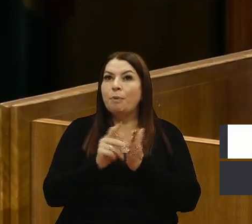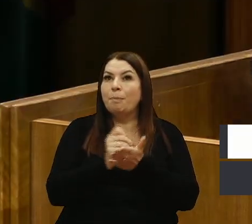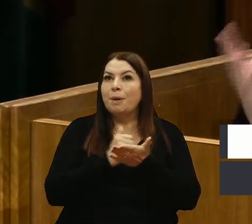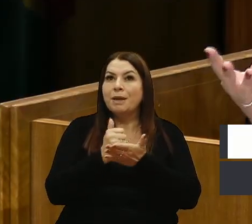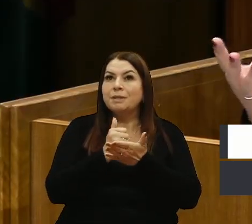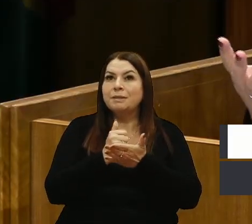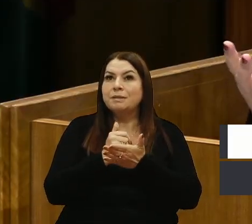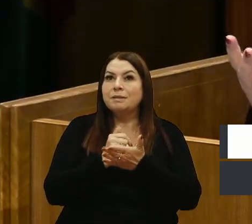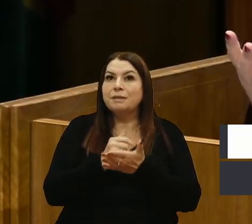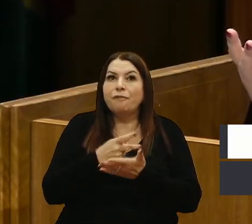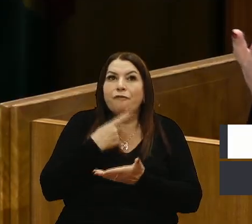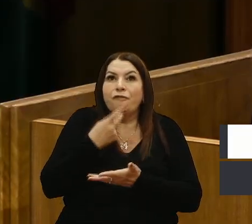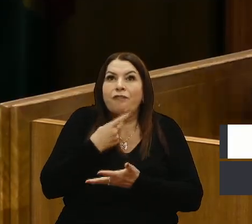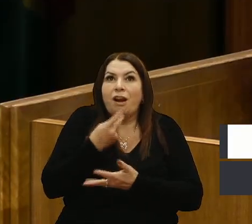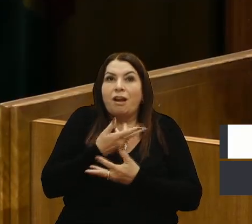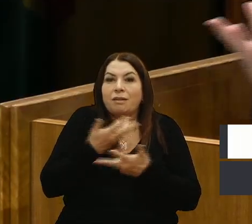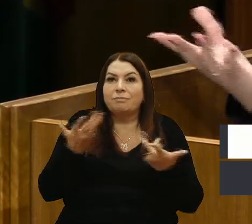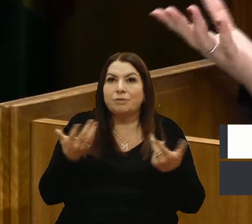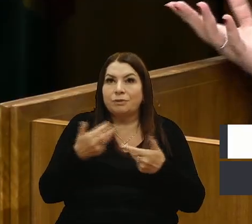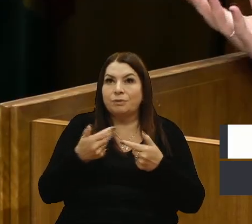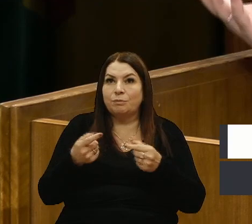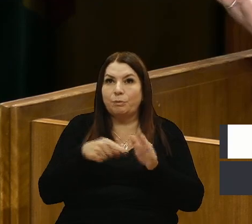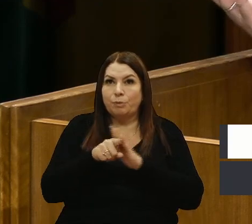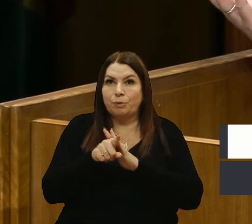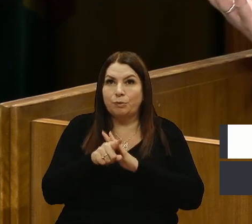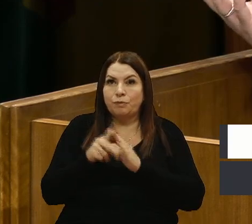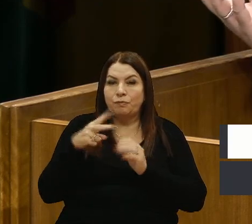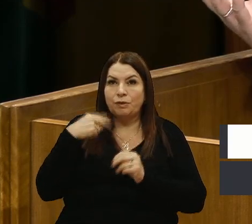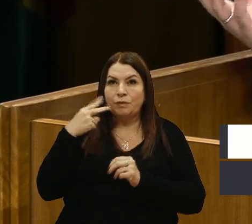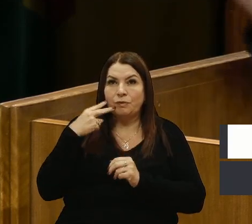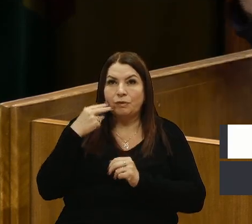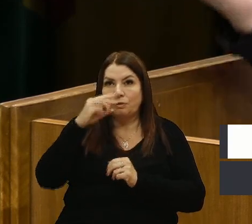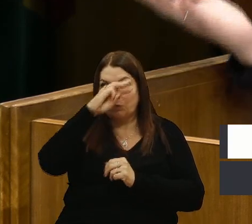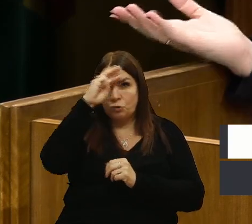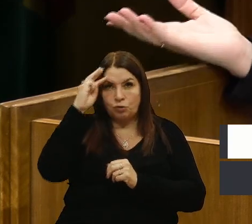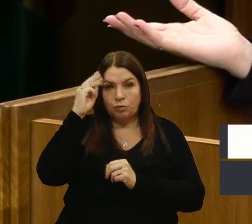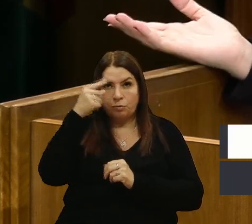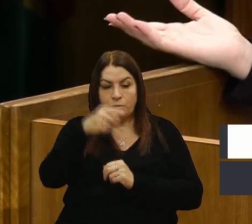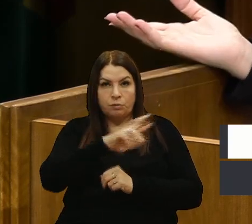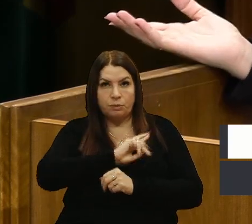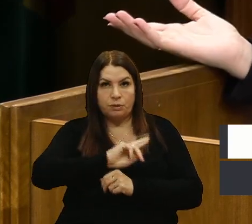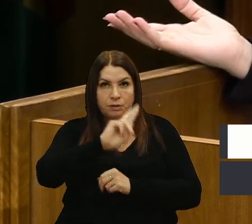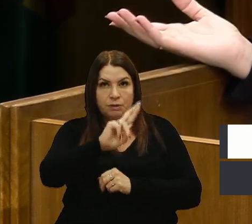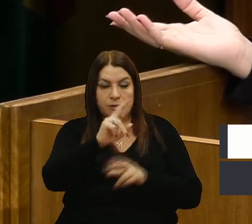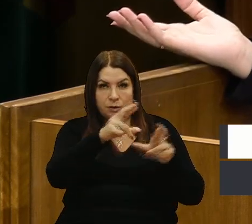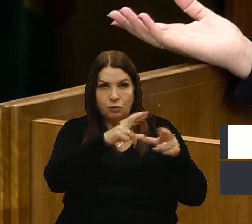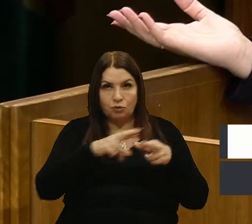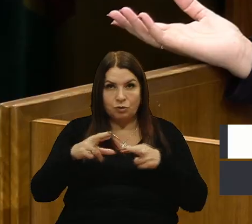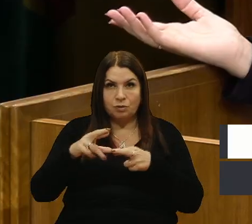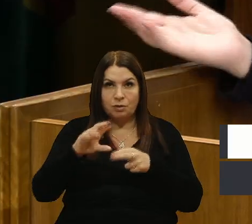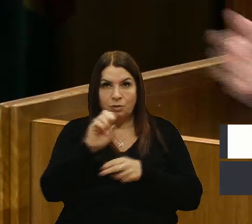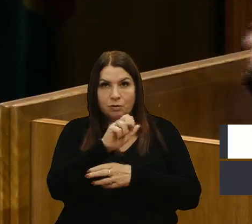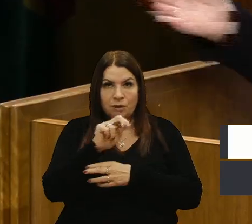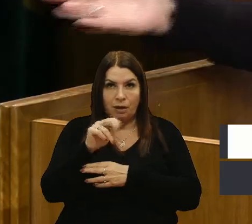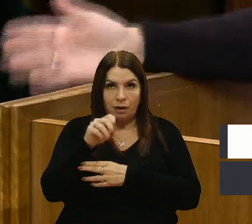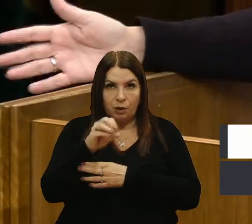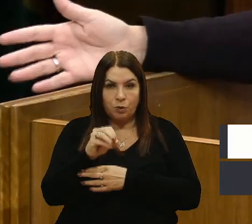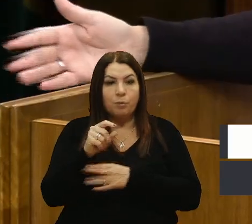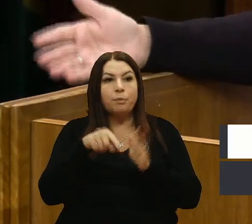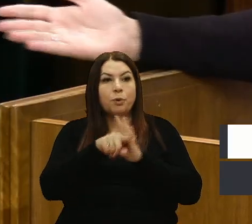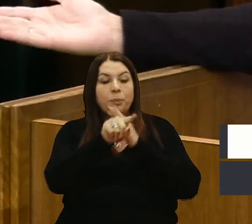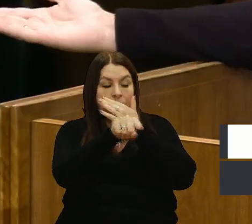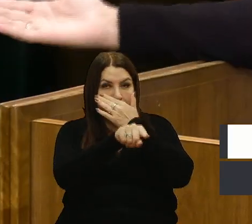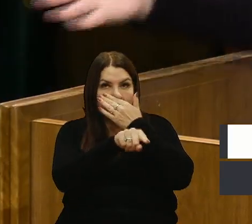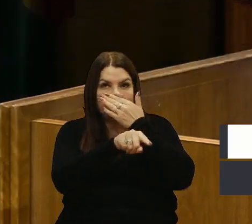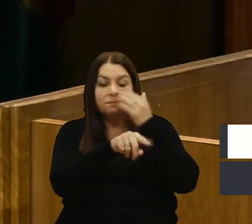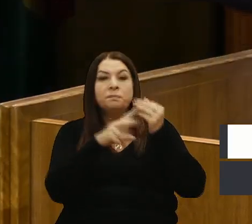sem palavras para muitas coisas. Porque eu pergunto para o vereador Juliano Valim, porque ele é representante da região lá do Serrano, e eu pergunto para